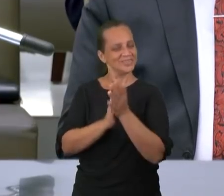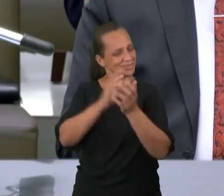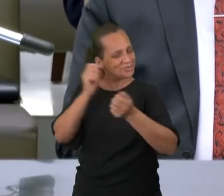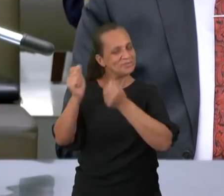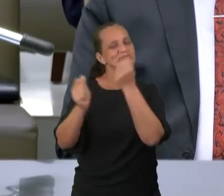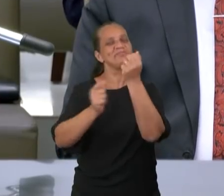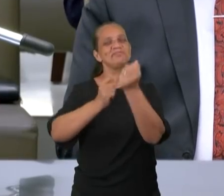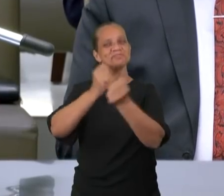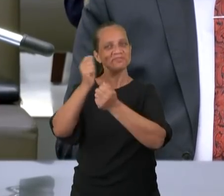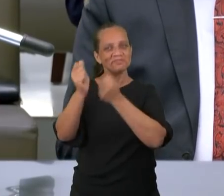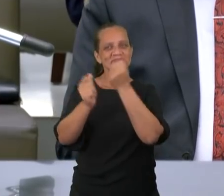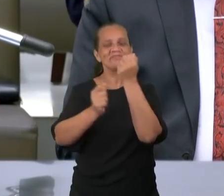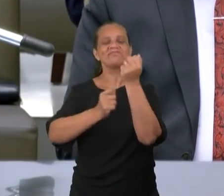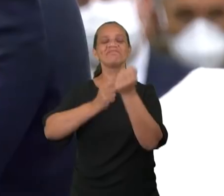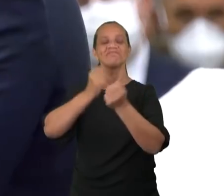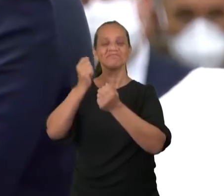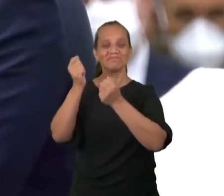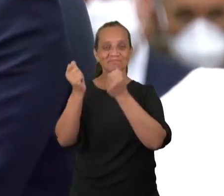Aleluia,